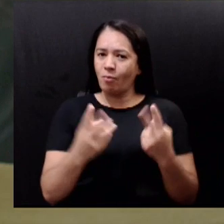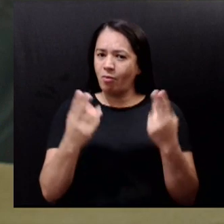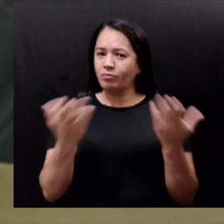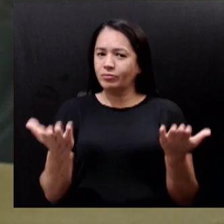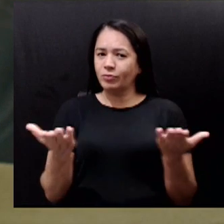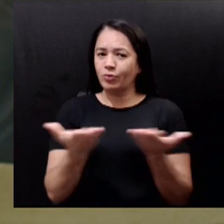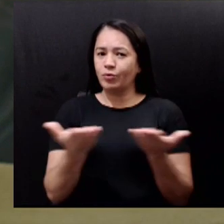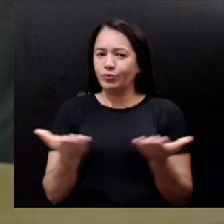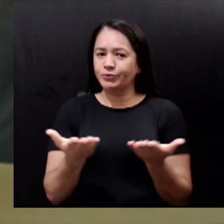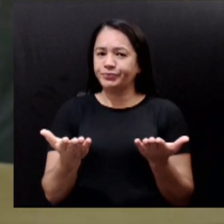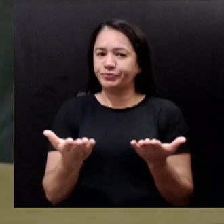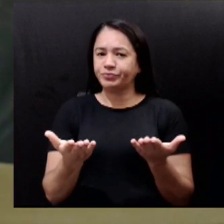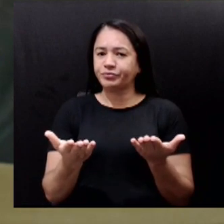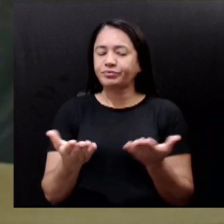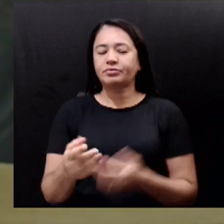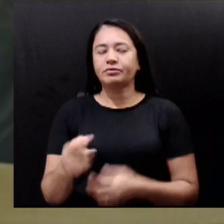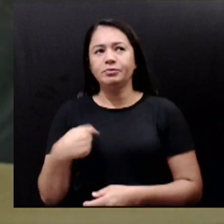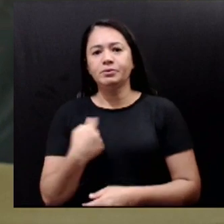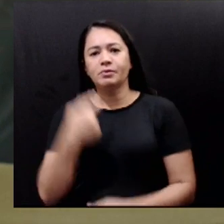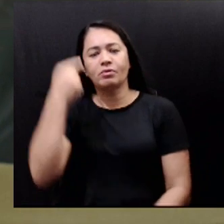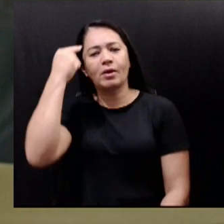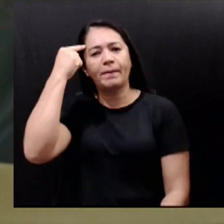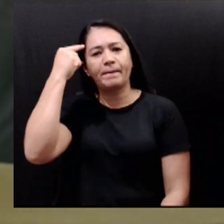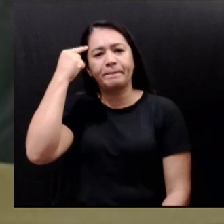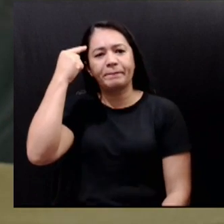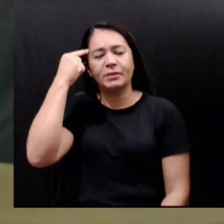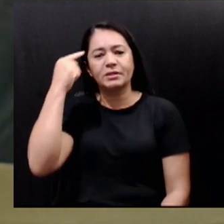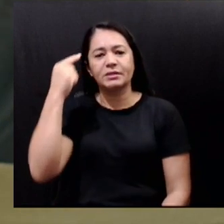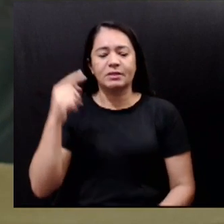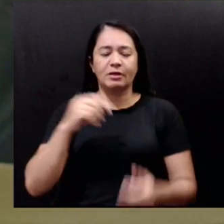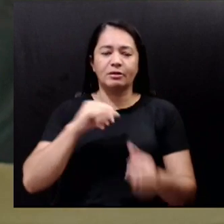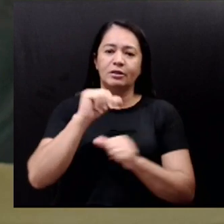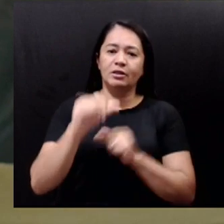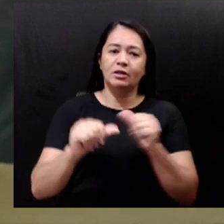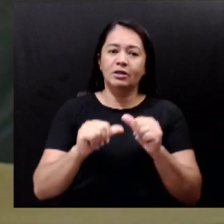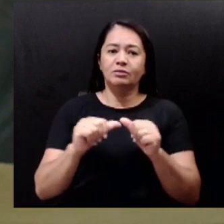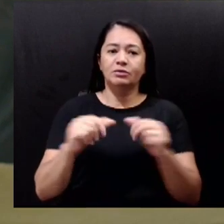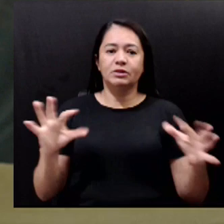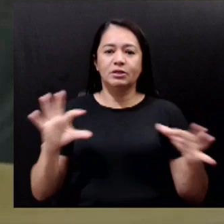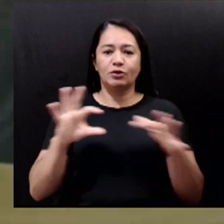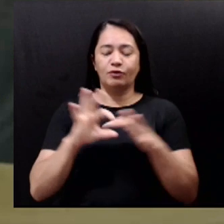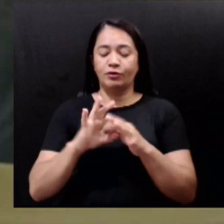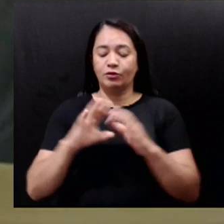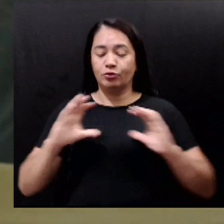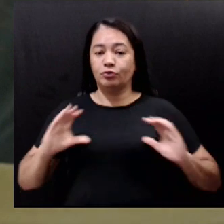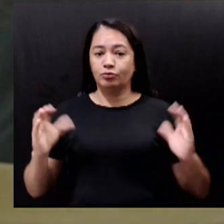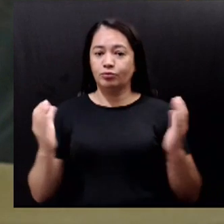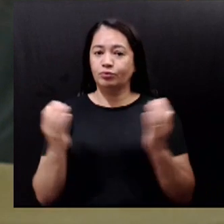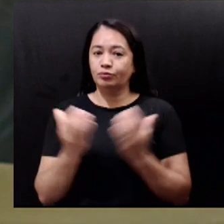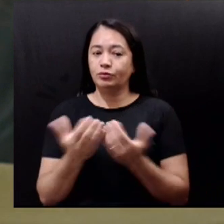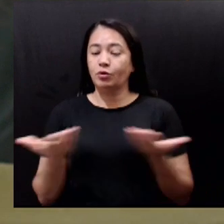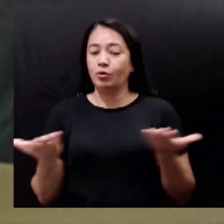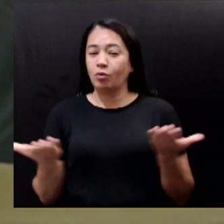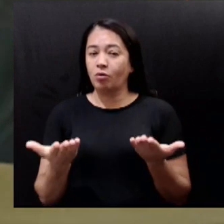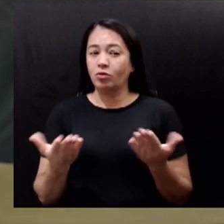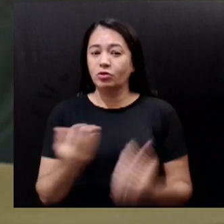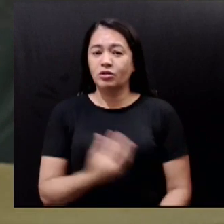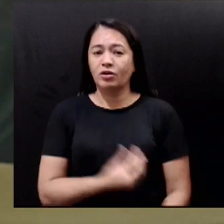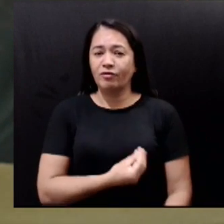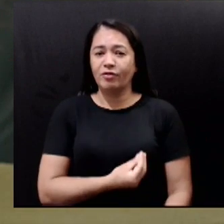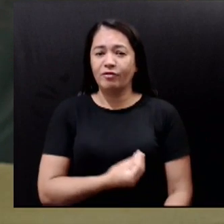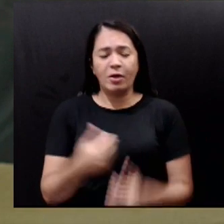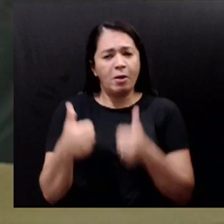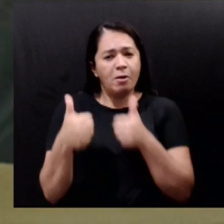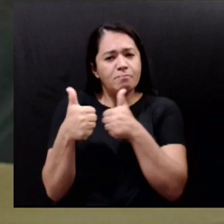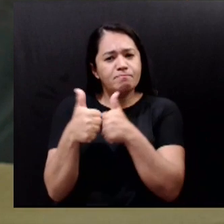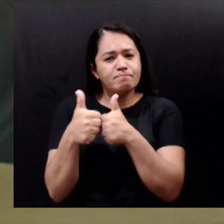sobre essas mudanças nos vínculos comunitários, porque hoje, mesmo vivendo a poucos metros uns dos